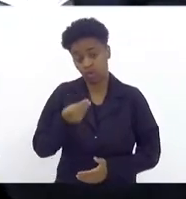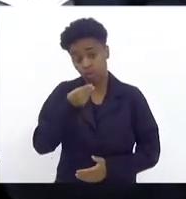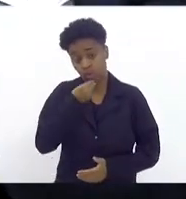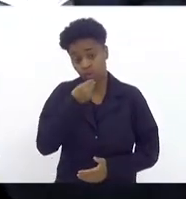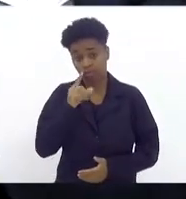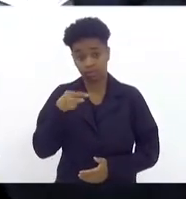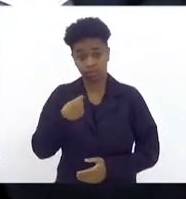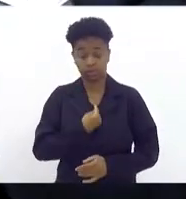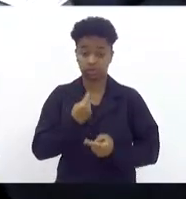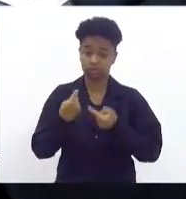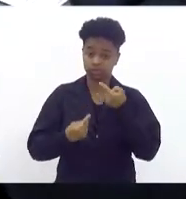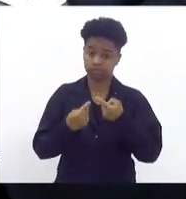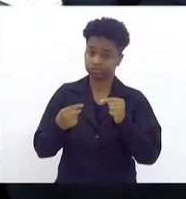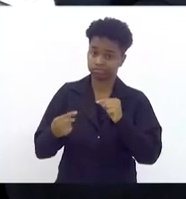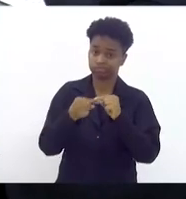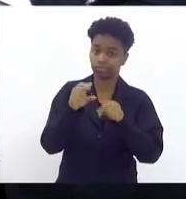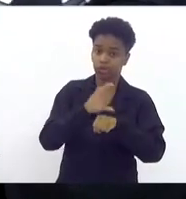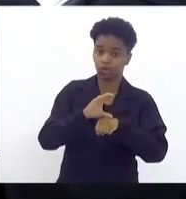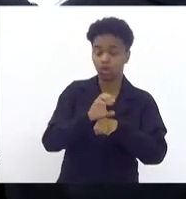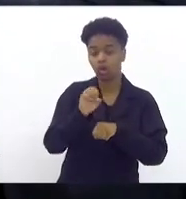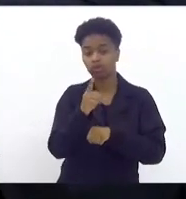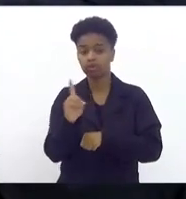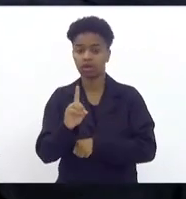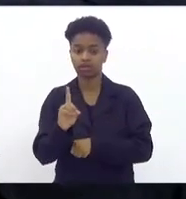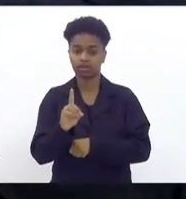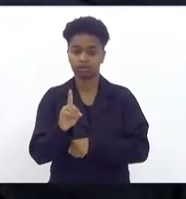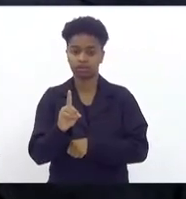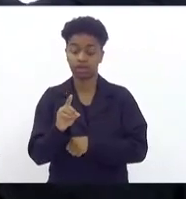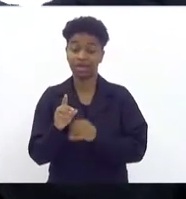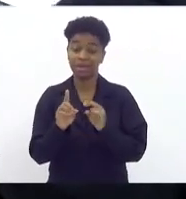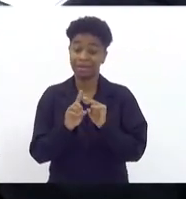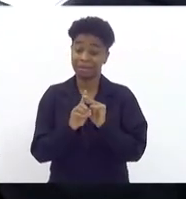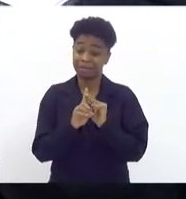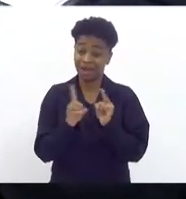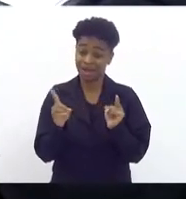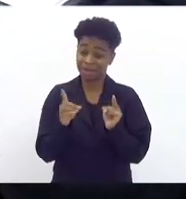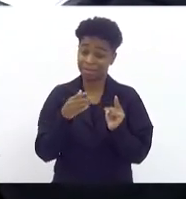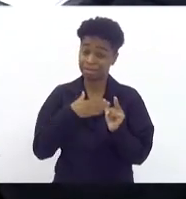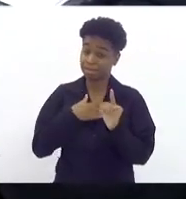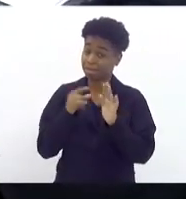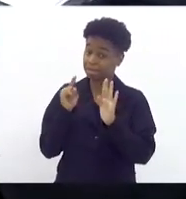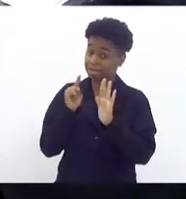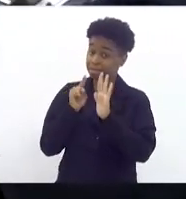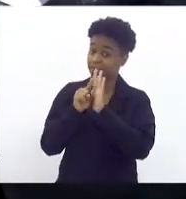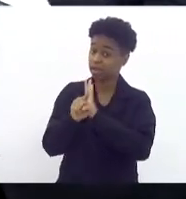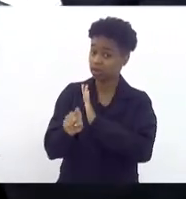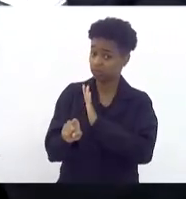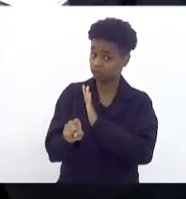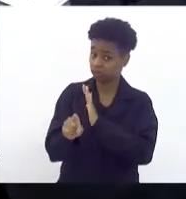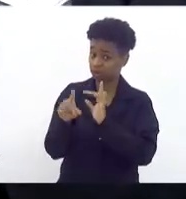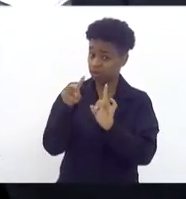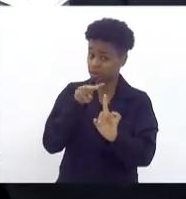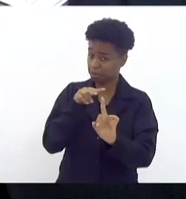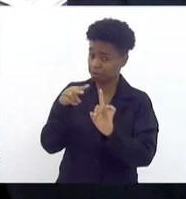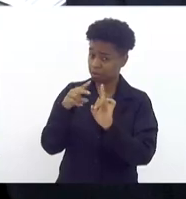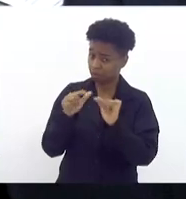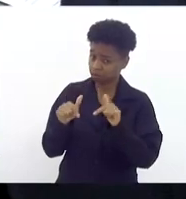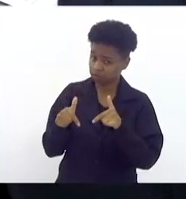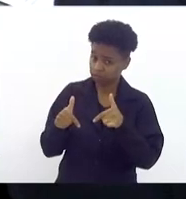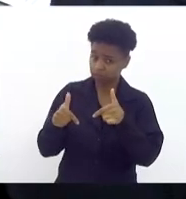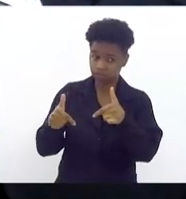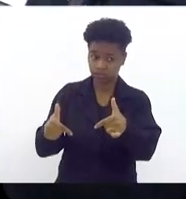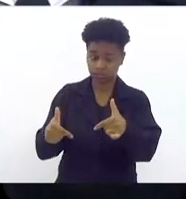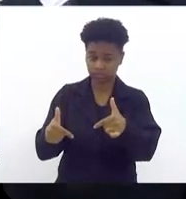está discutindo constitucionalidade e não mérito. Exatamente. Mas a minha pergunta é a seguinte, do ponto de vista operacional,